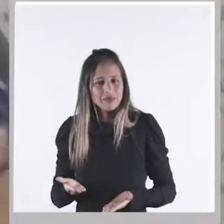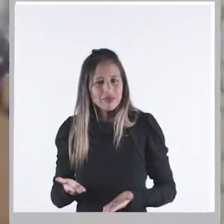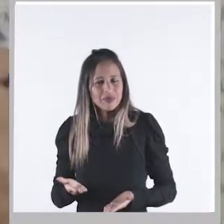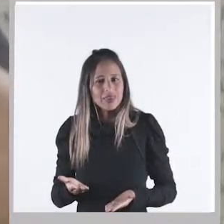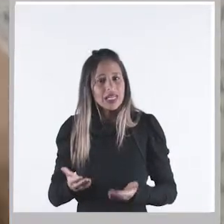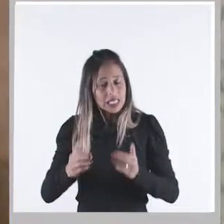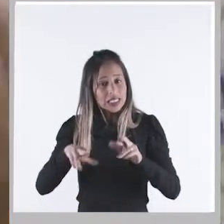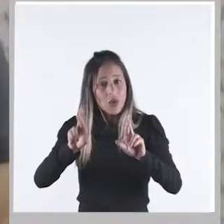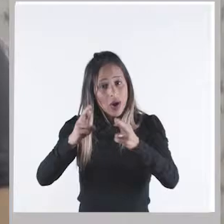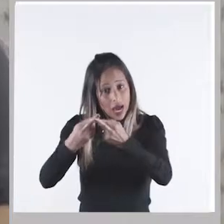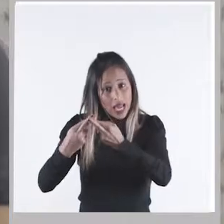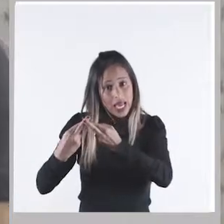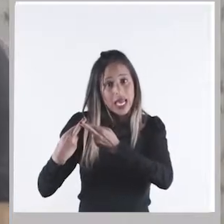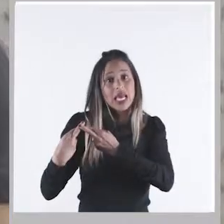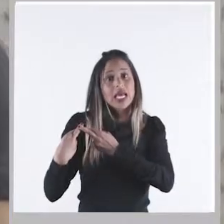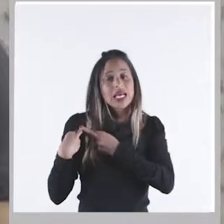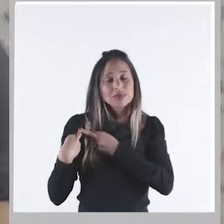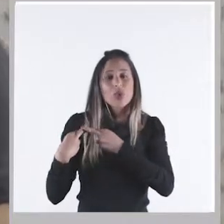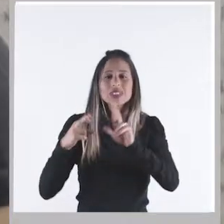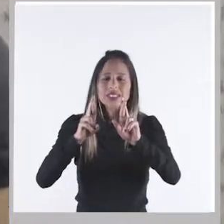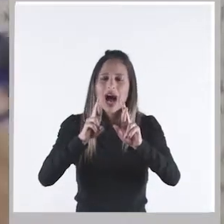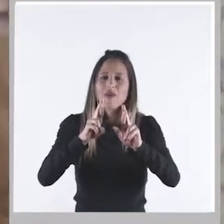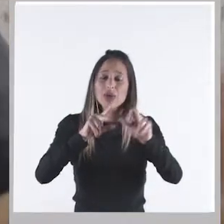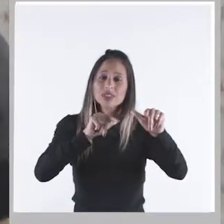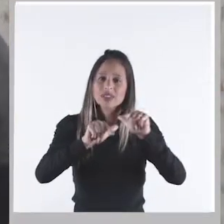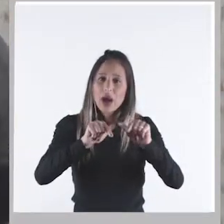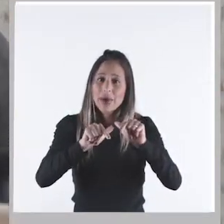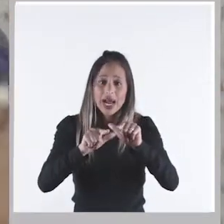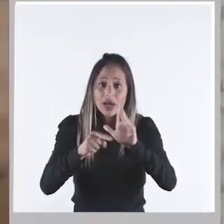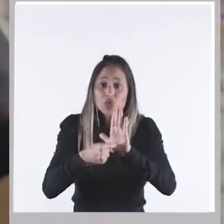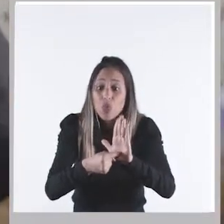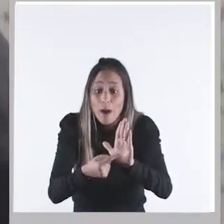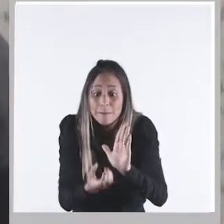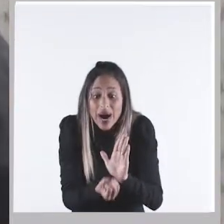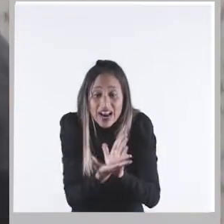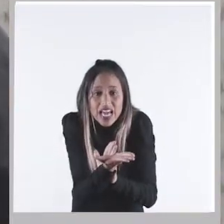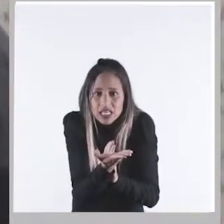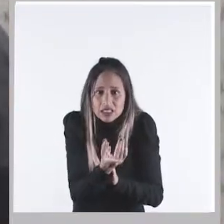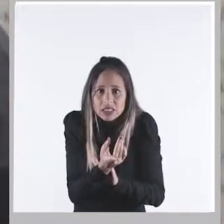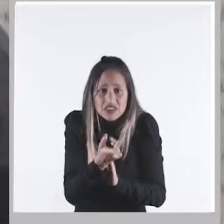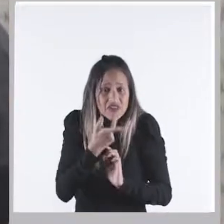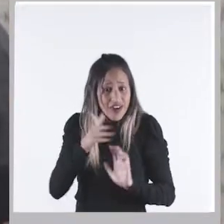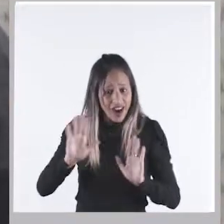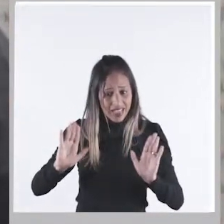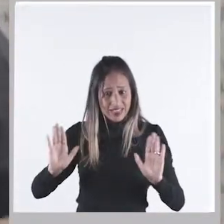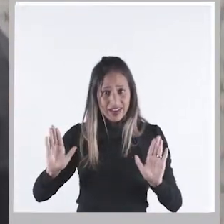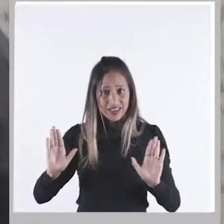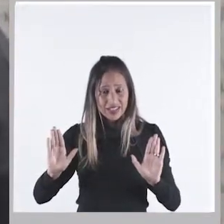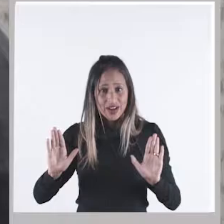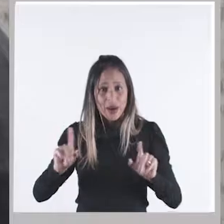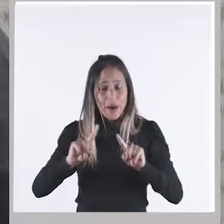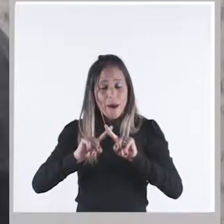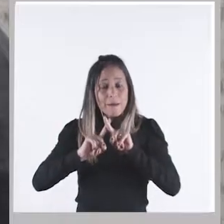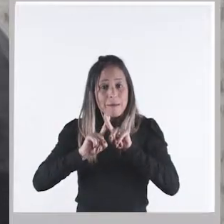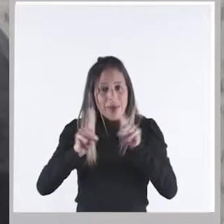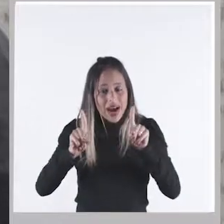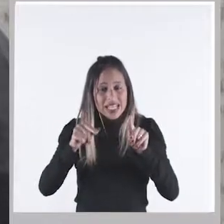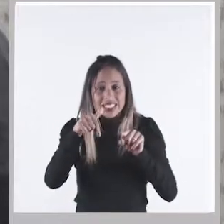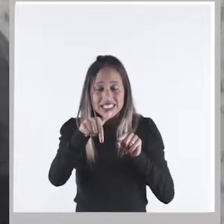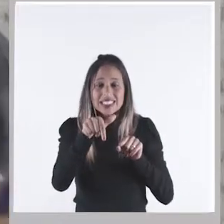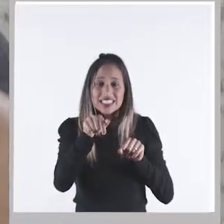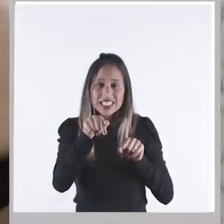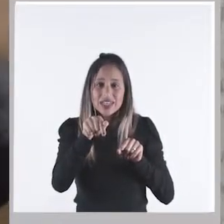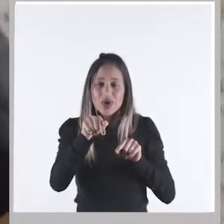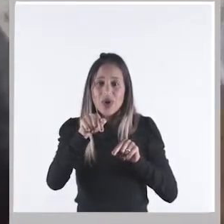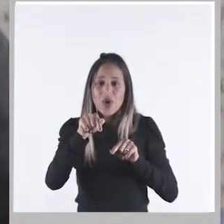são responsáveis por esse trabalho reprodutivo, né? Que não aparece, que não conta, né? Mas que sem ele